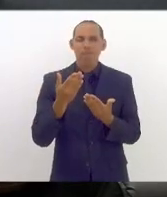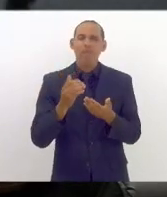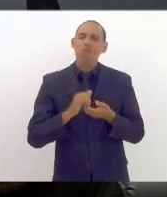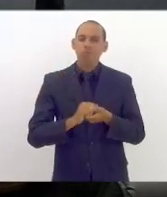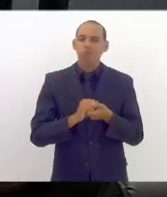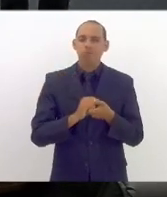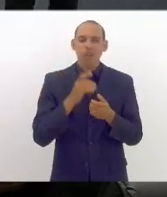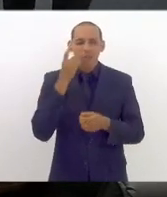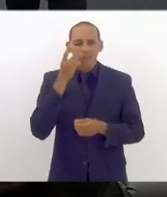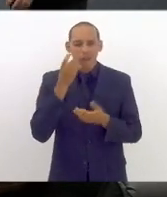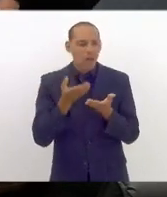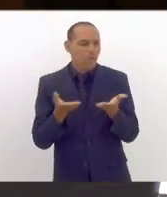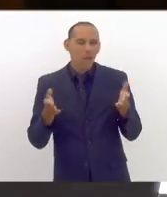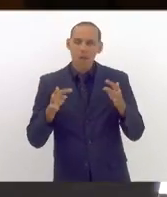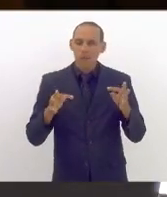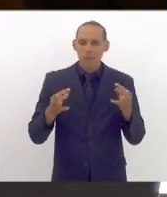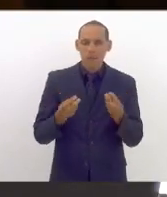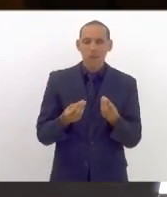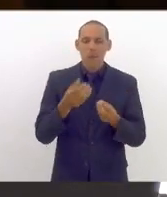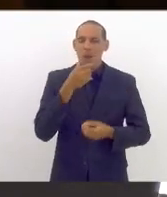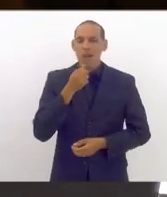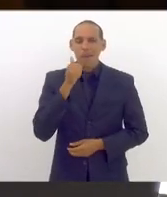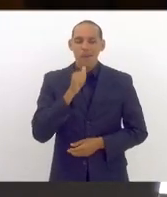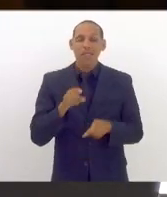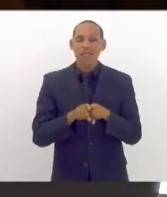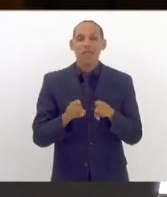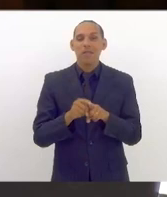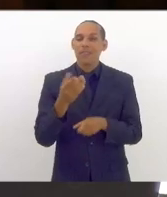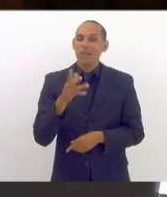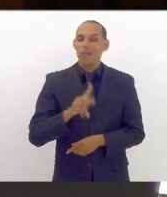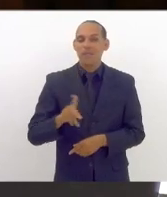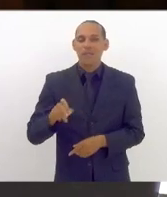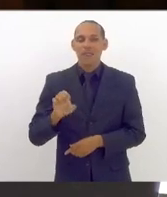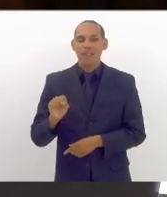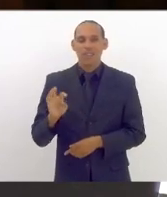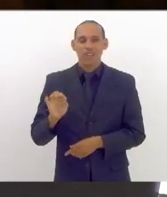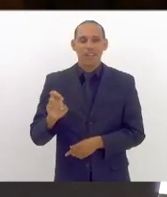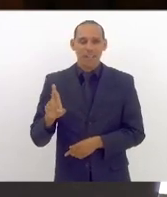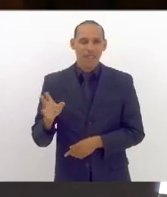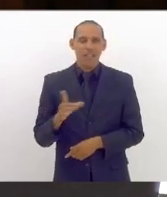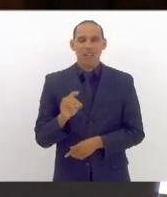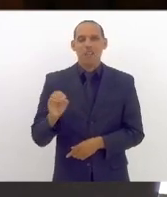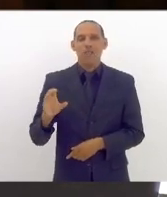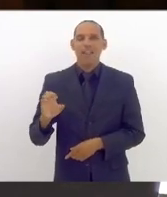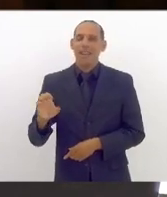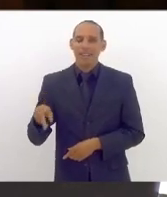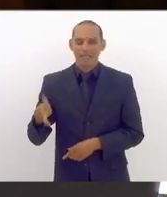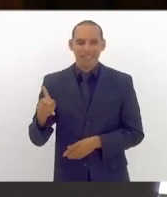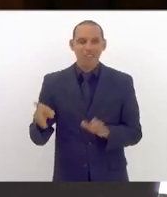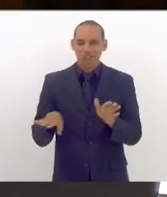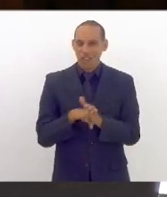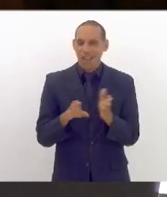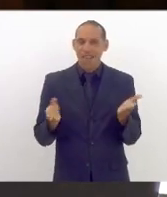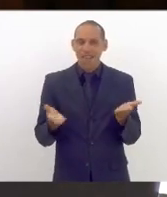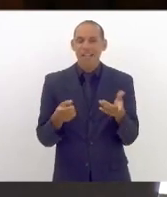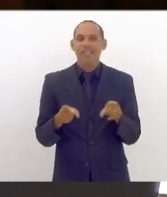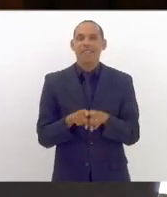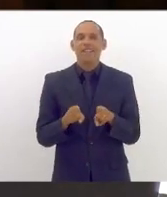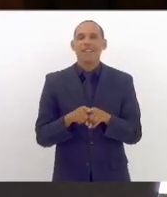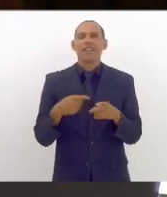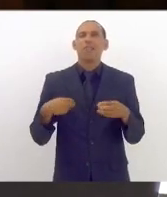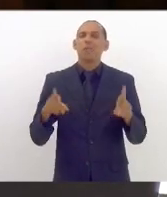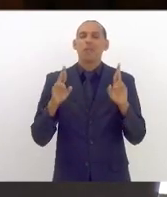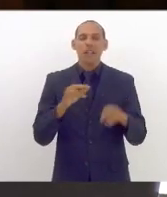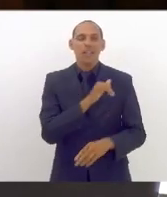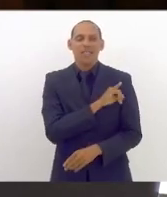saudade todas as deputadas e deputados saudar também a professora Ester do ec que acabou de chegar também espero que o Rio de Janeiro